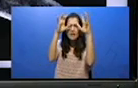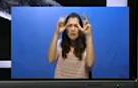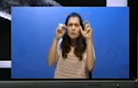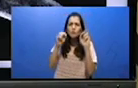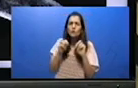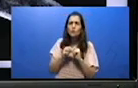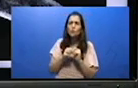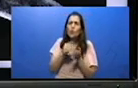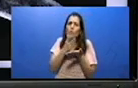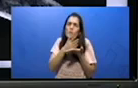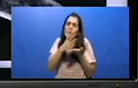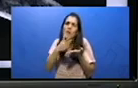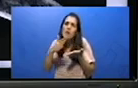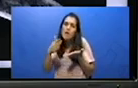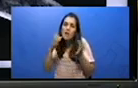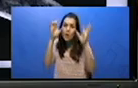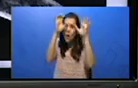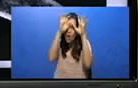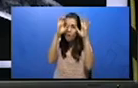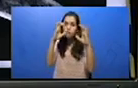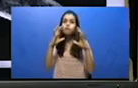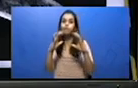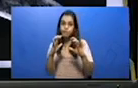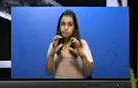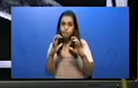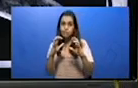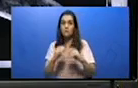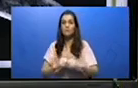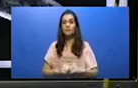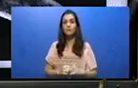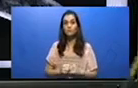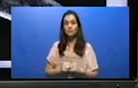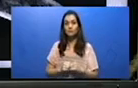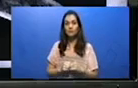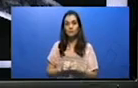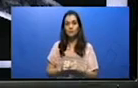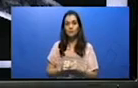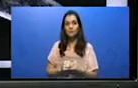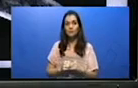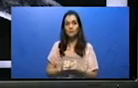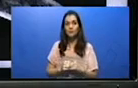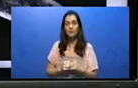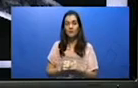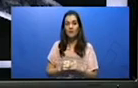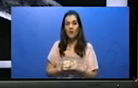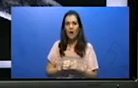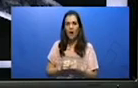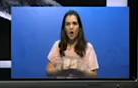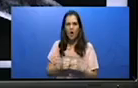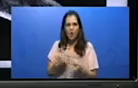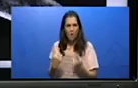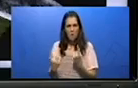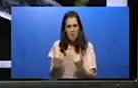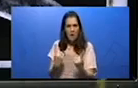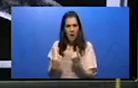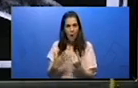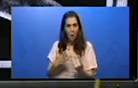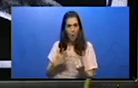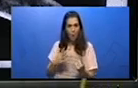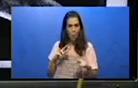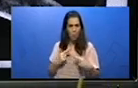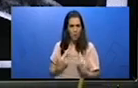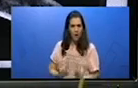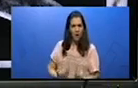o início do momento que se pensou em desenvolver um cérebro. Comparação do nosso cérebro com relação das planárias, o nosso é muito